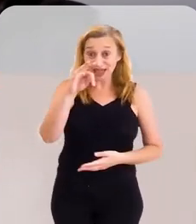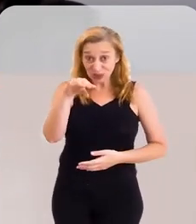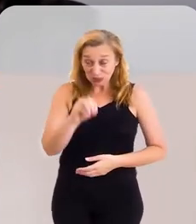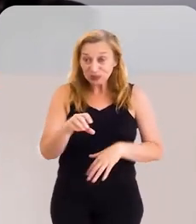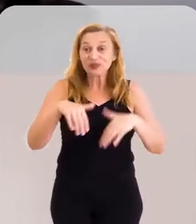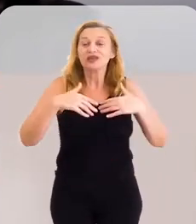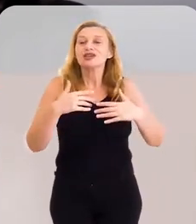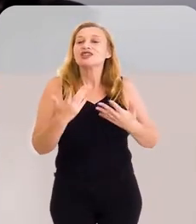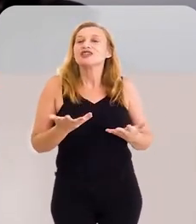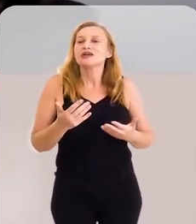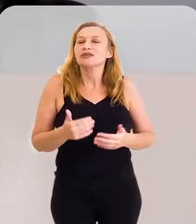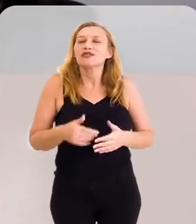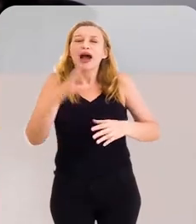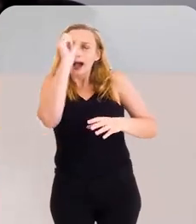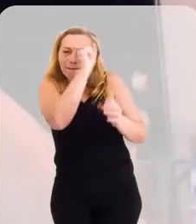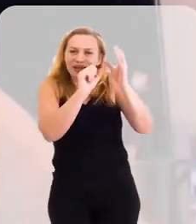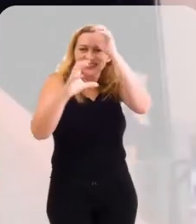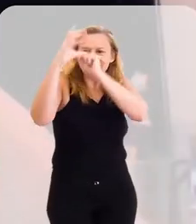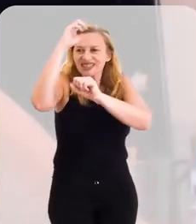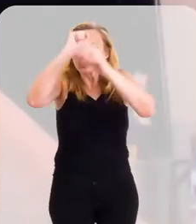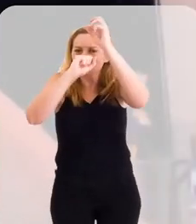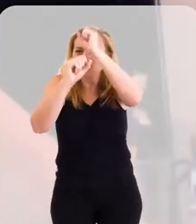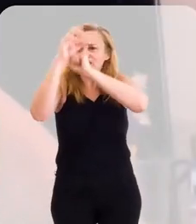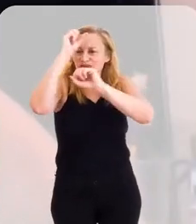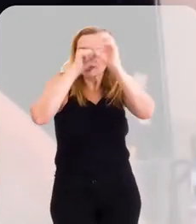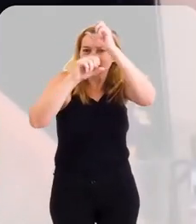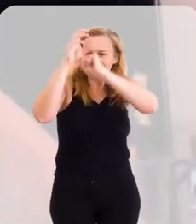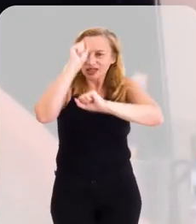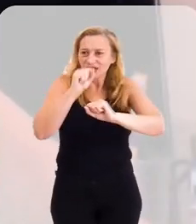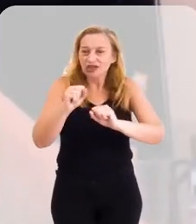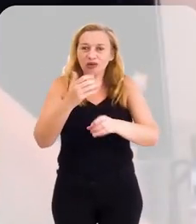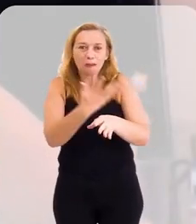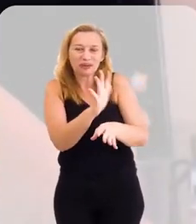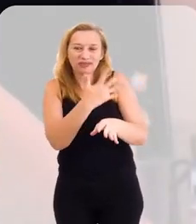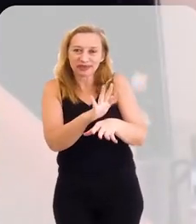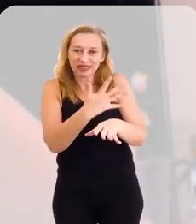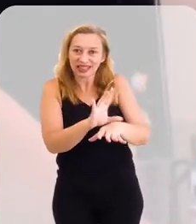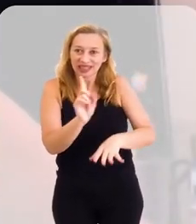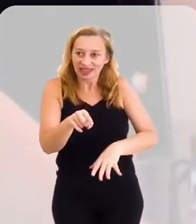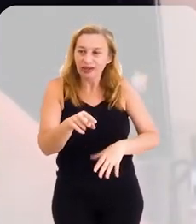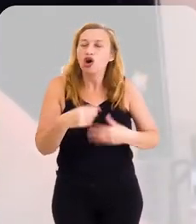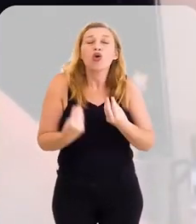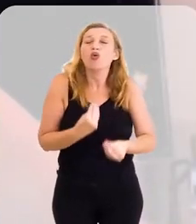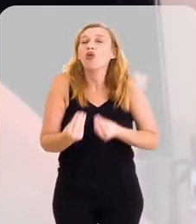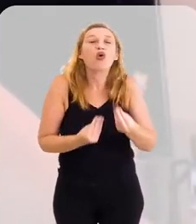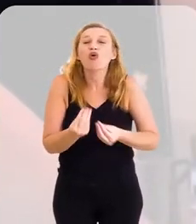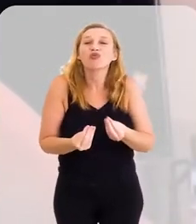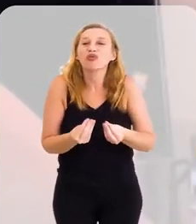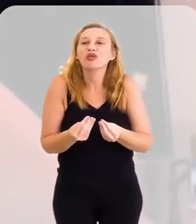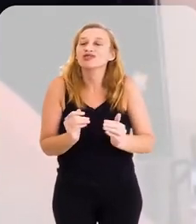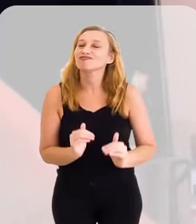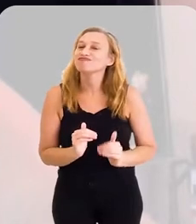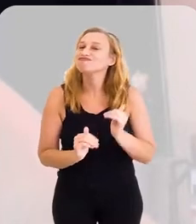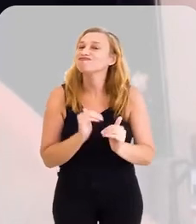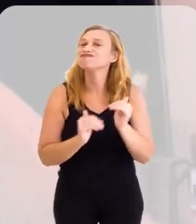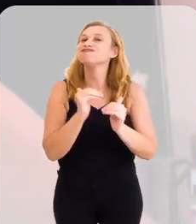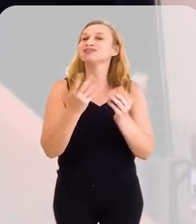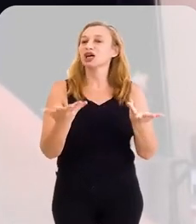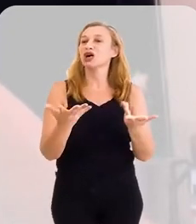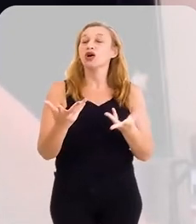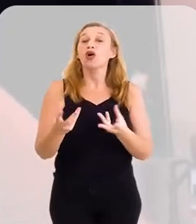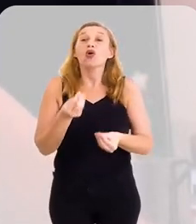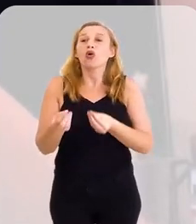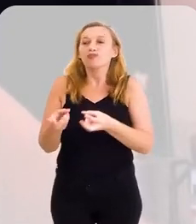era mato. E que foi aprendendo a fazer com o tempo mesmo, com a prática, né? Como é que foi esse